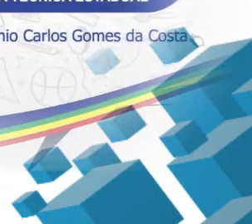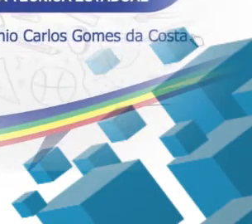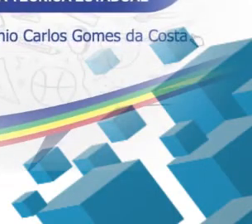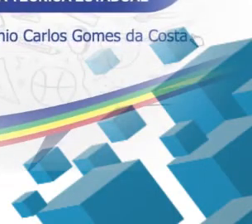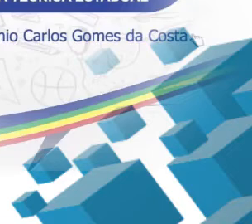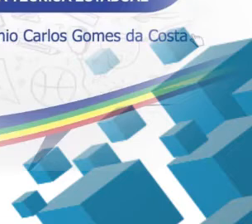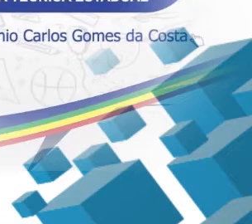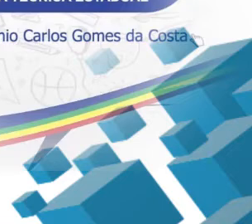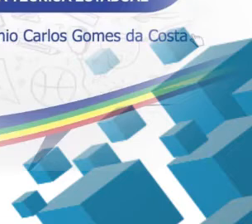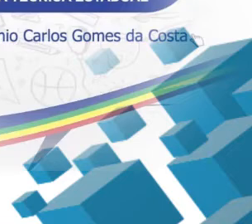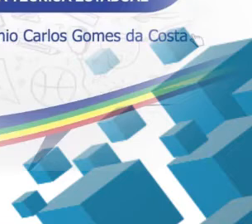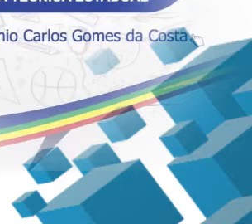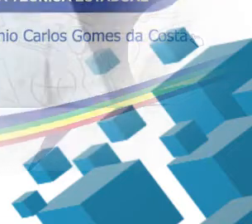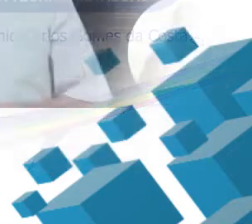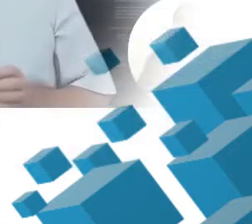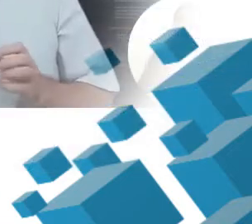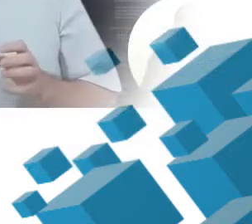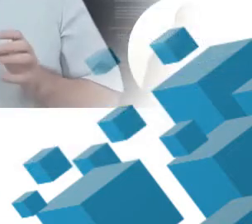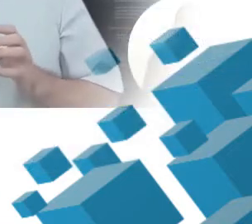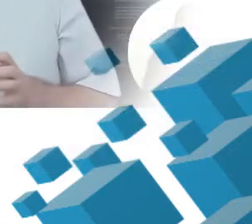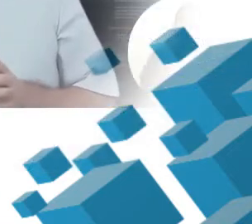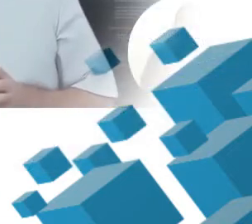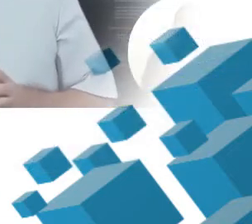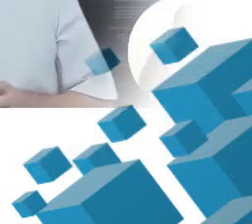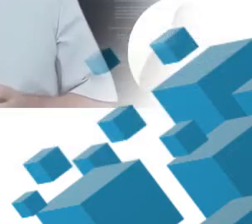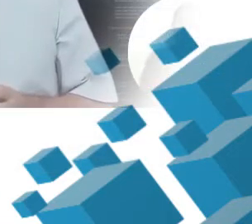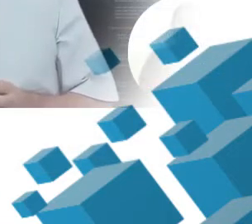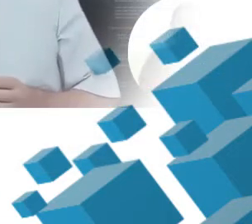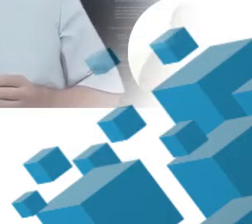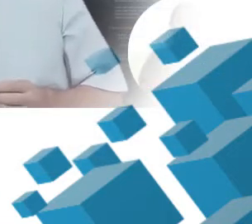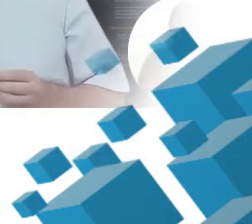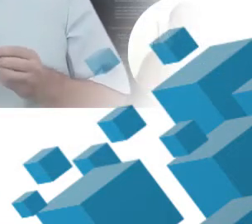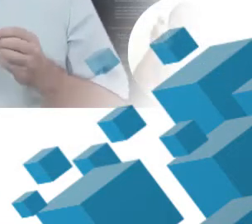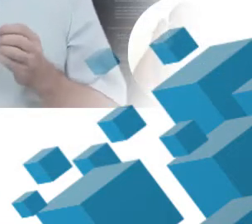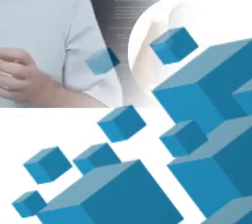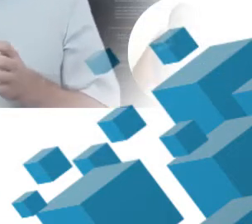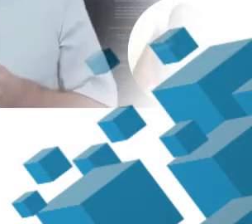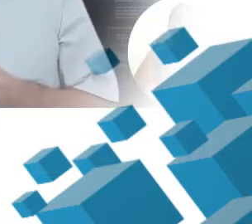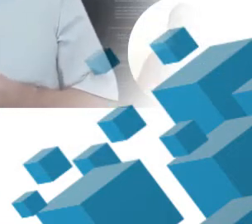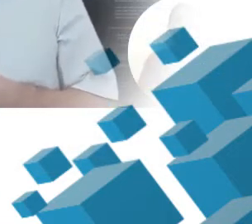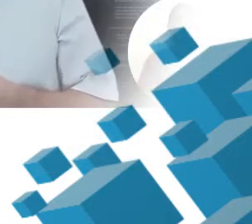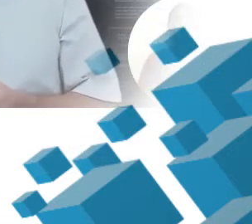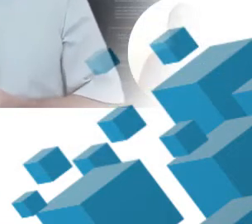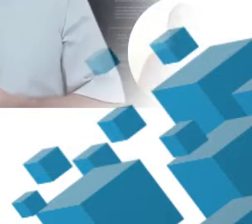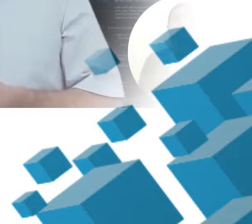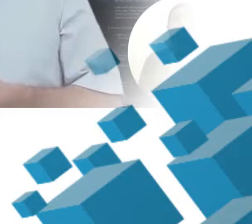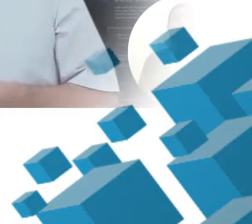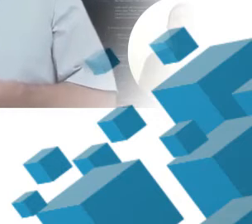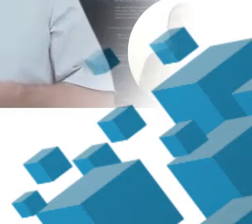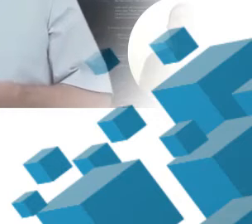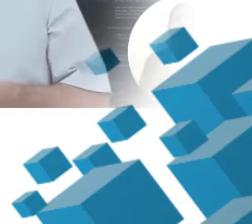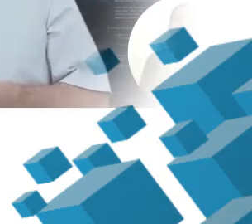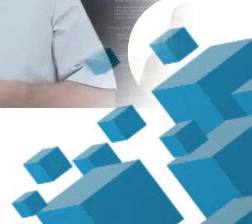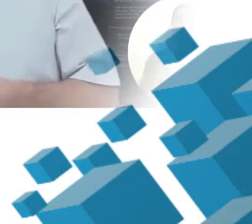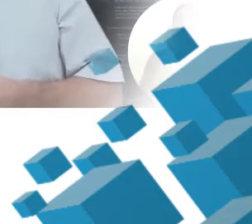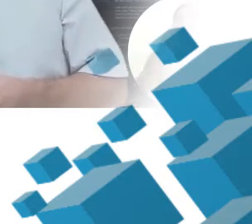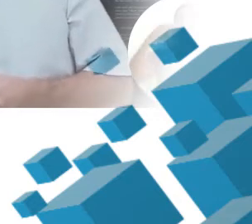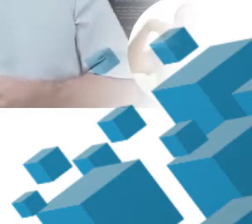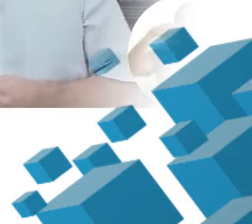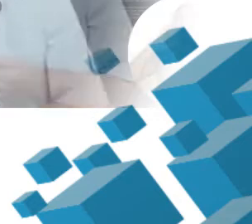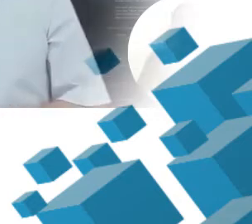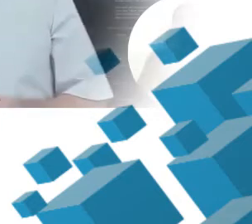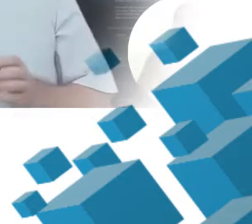Curso técnico em desenvolvimento de sistemas. Introdução para Web Design. Conhecer os fundamentos de Web Design